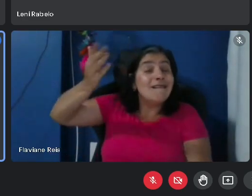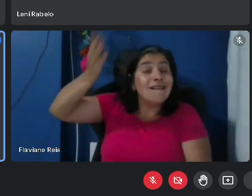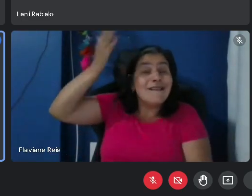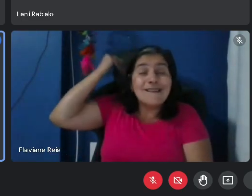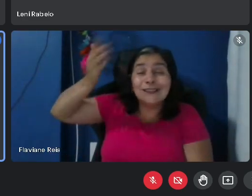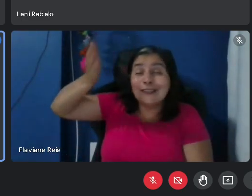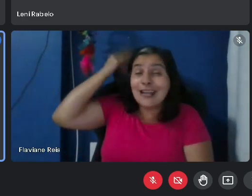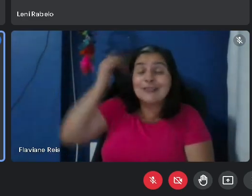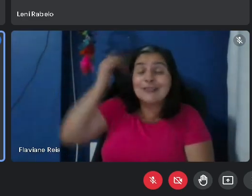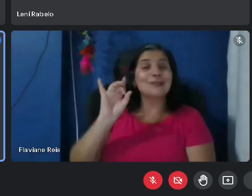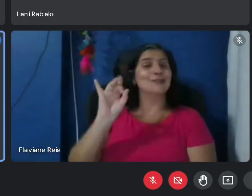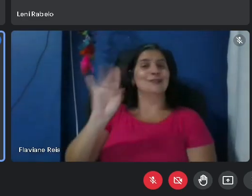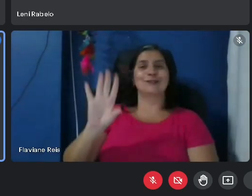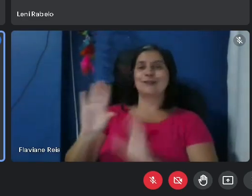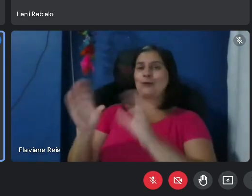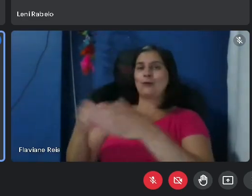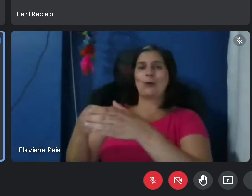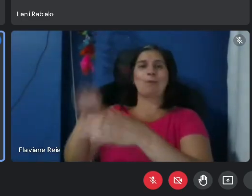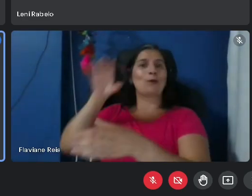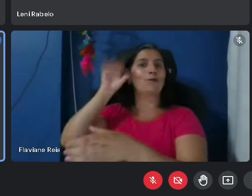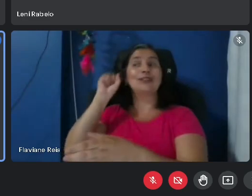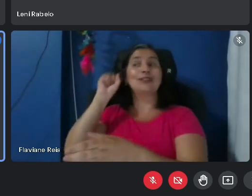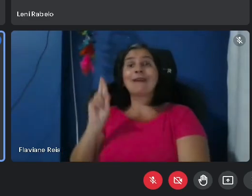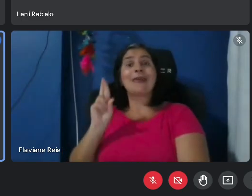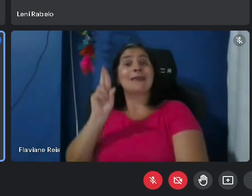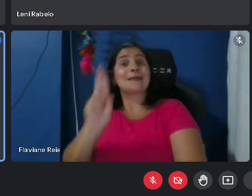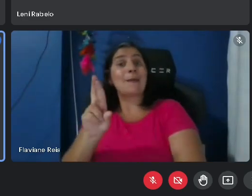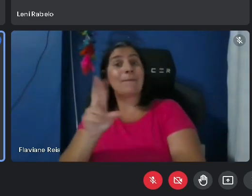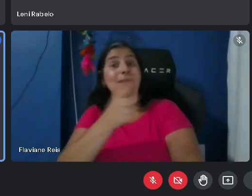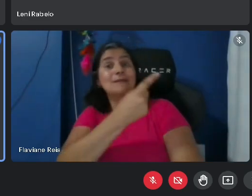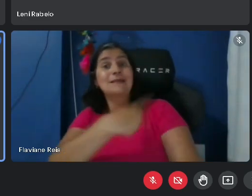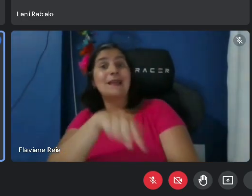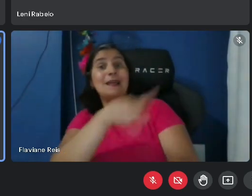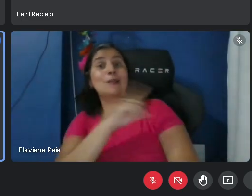políticas públicas. E